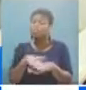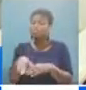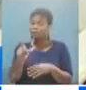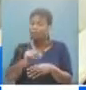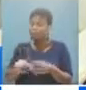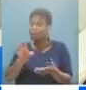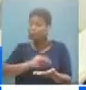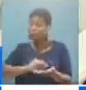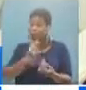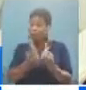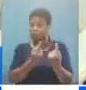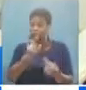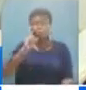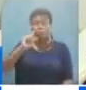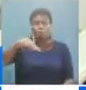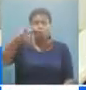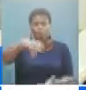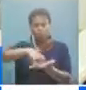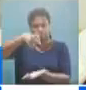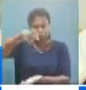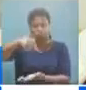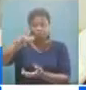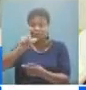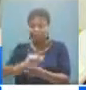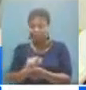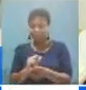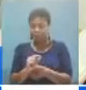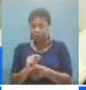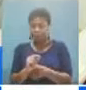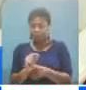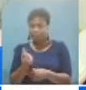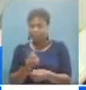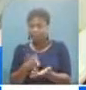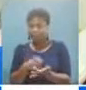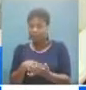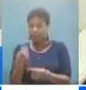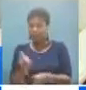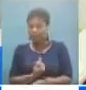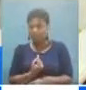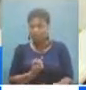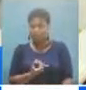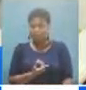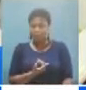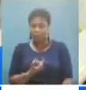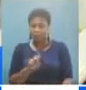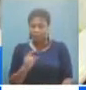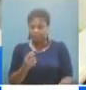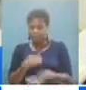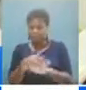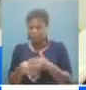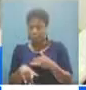também algumas outras infraestruturas que também são necessárias